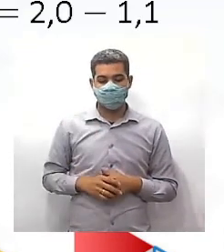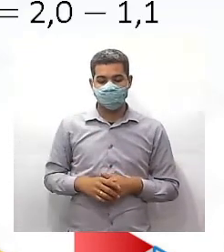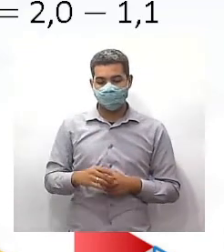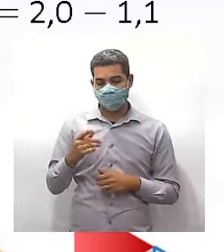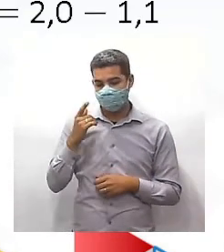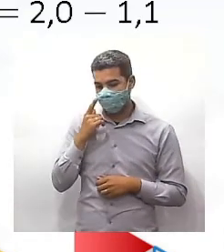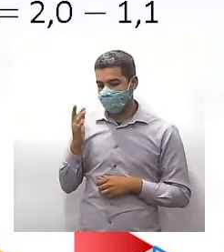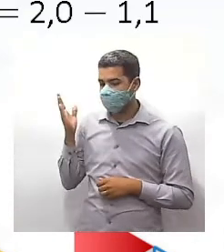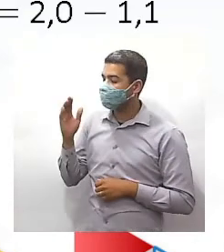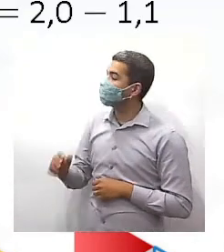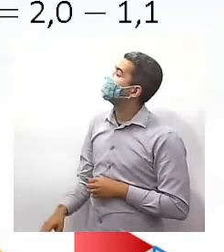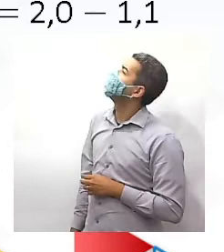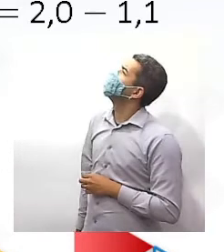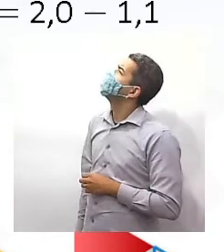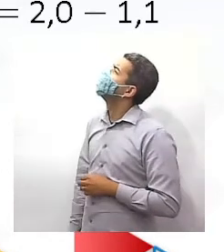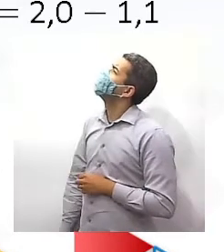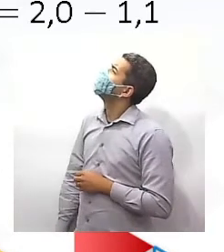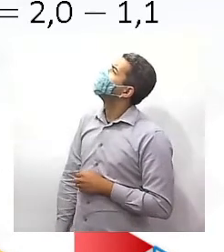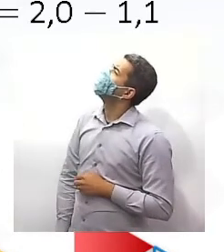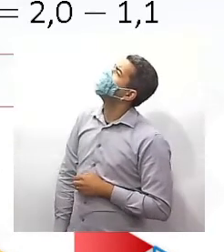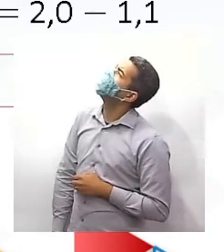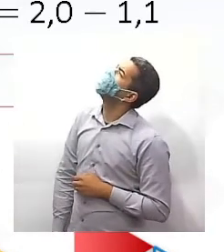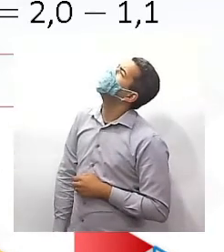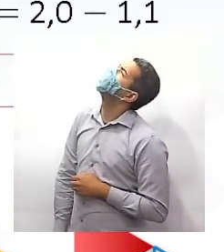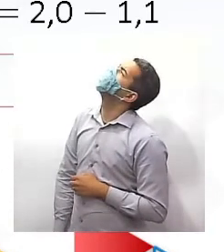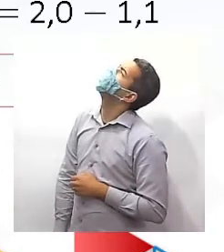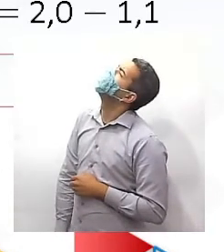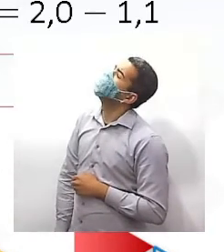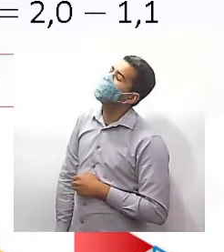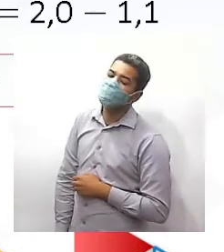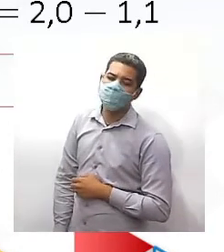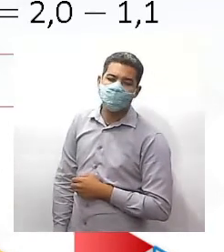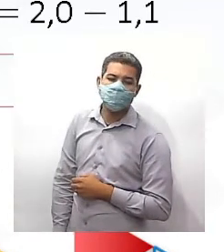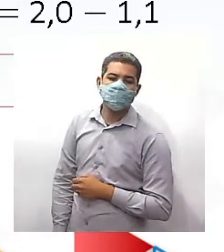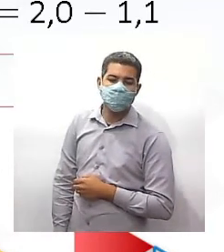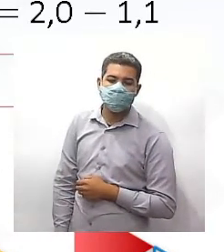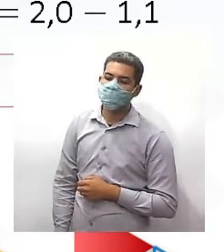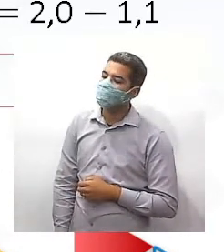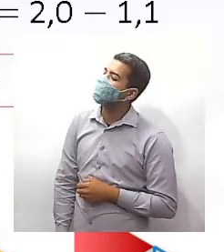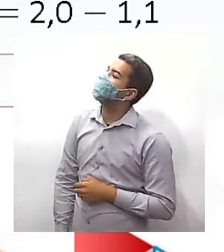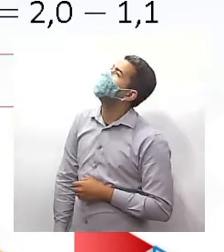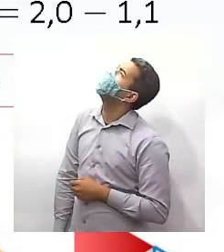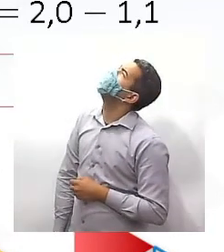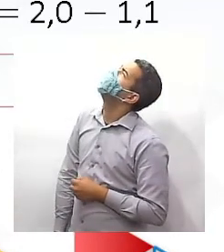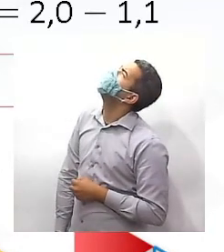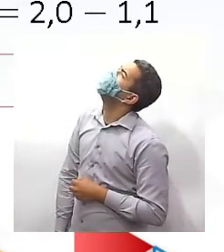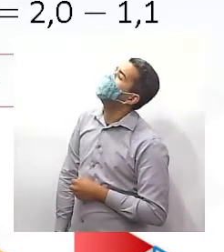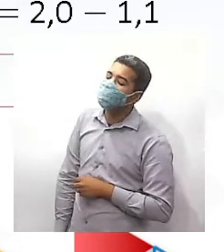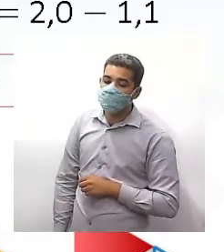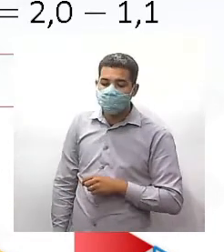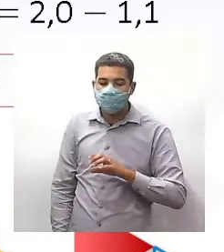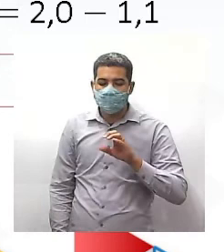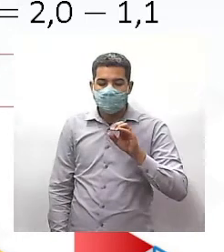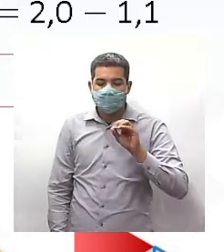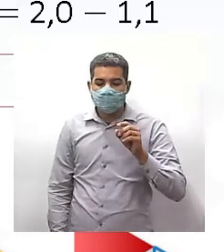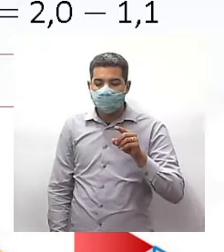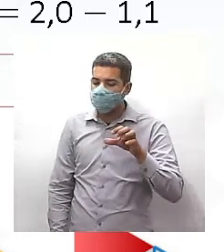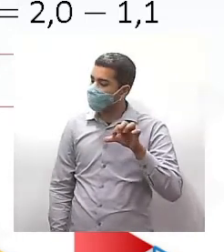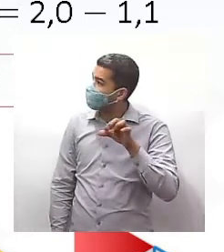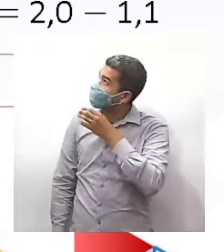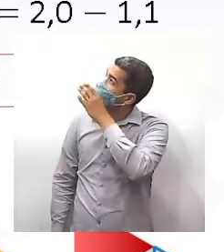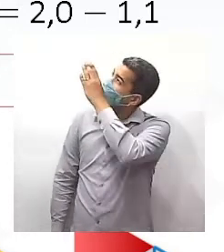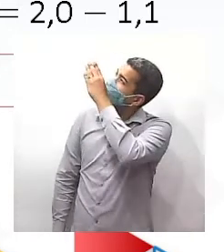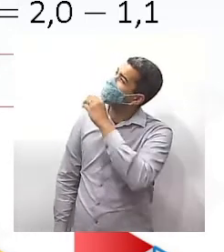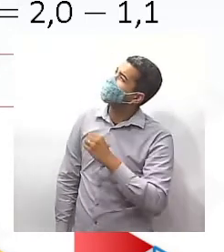bom? Então, a amplitude da produção vai ser 2 menos 1,1 e a amplitude média aí deu 0,9. Tá tranquilo até